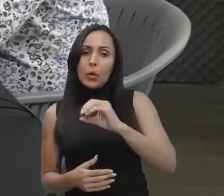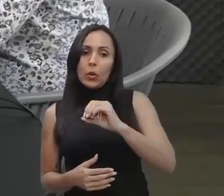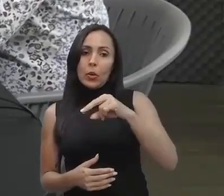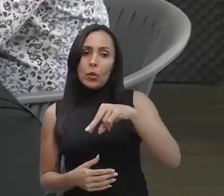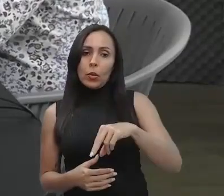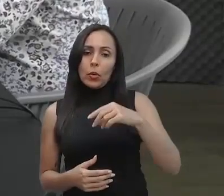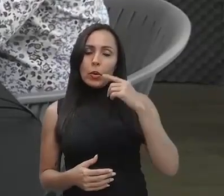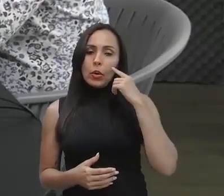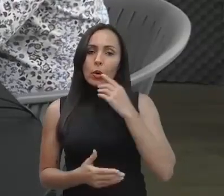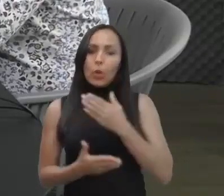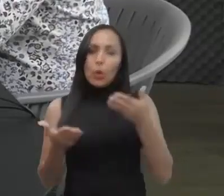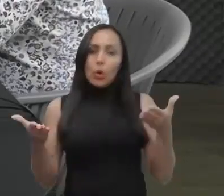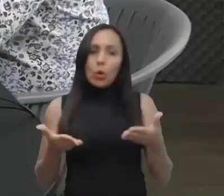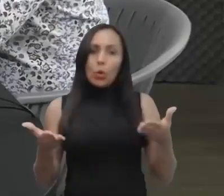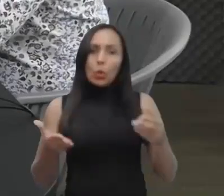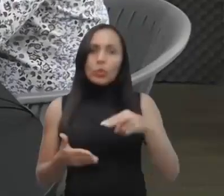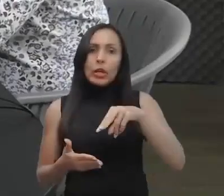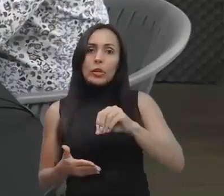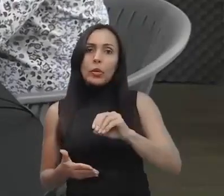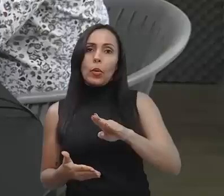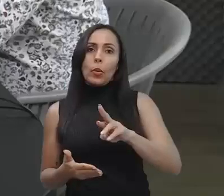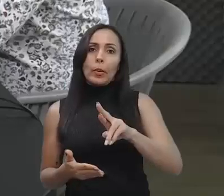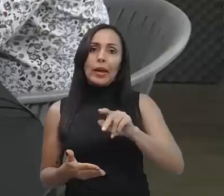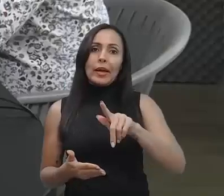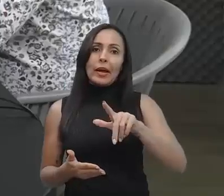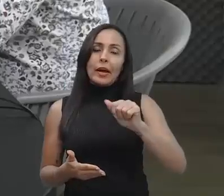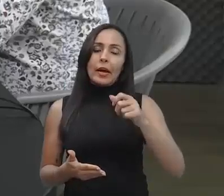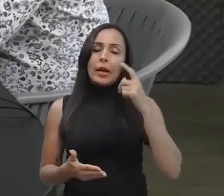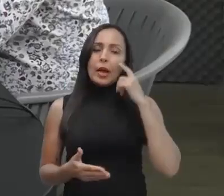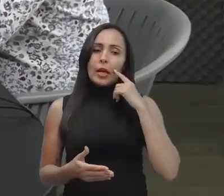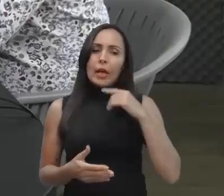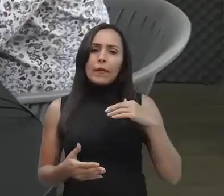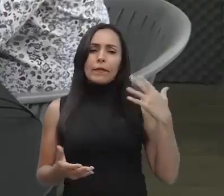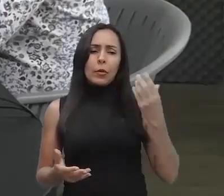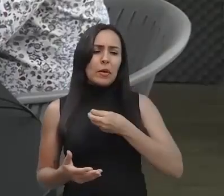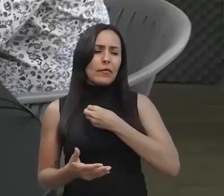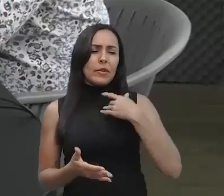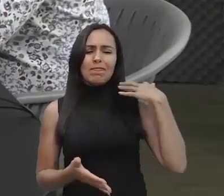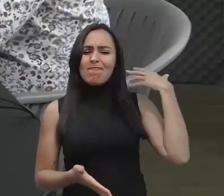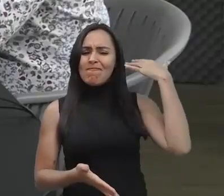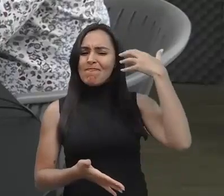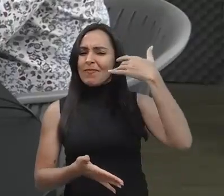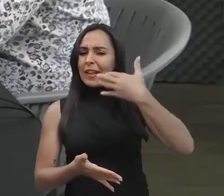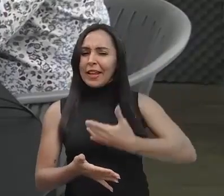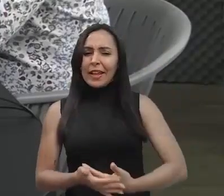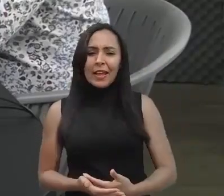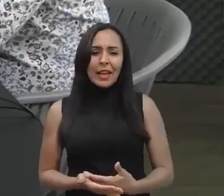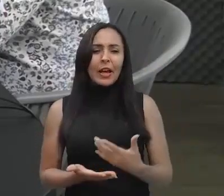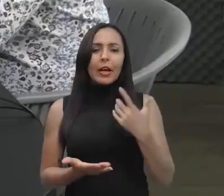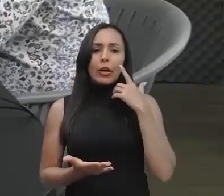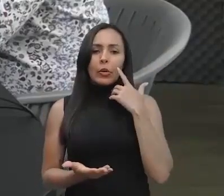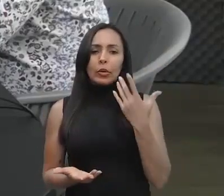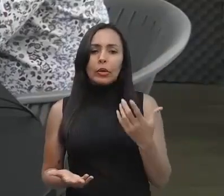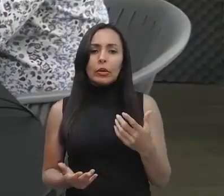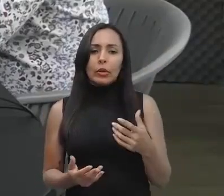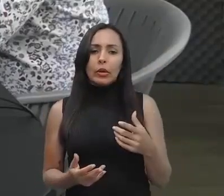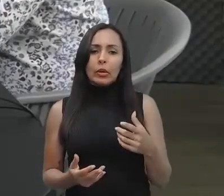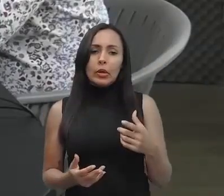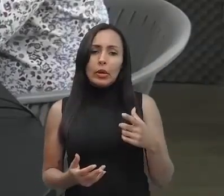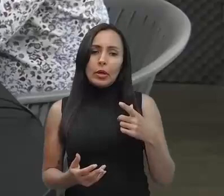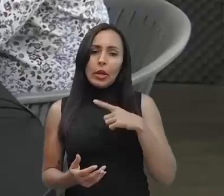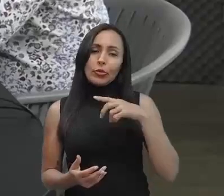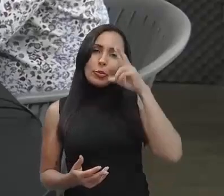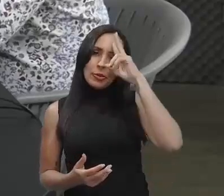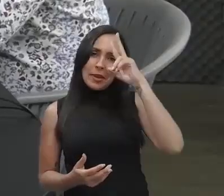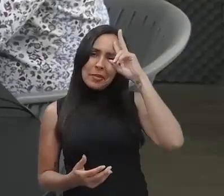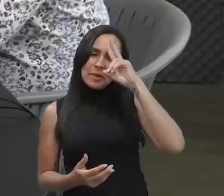Nobrega fica ali na encruzilhada foi a minha vida inteira lá eh eu eu tenho eu tenho muita Recordação boa de